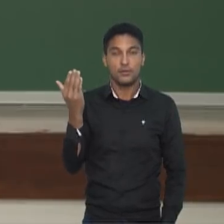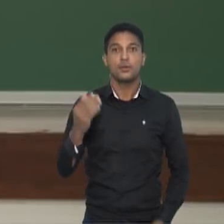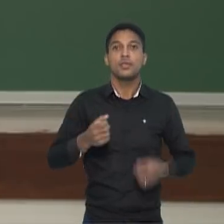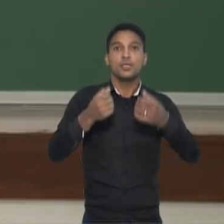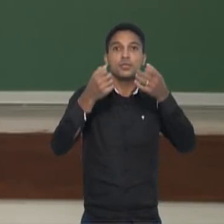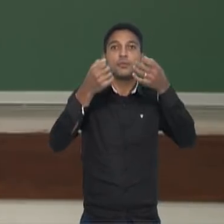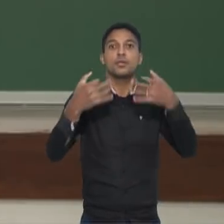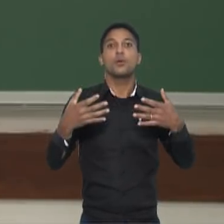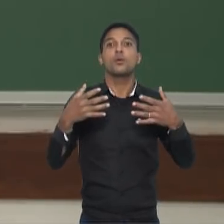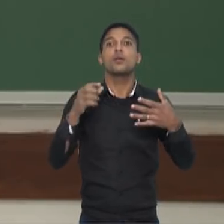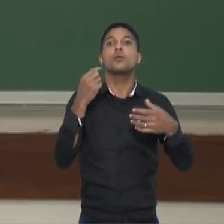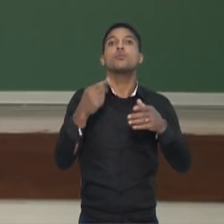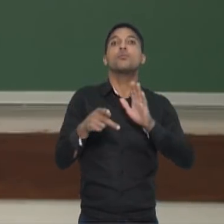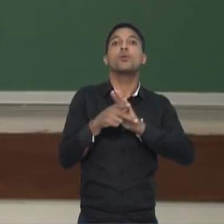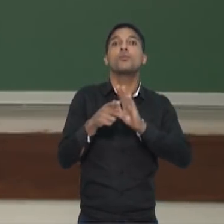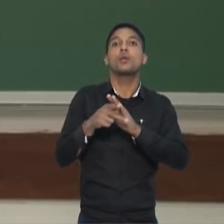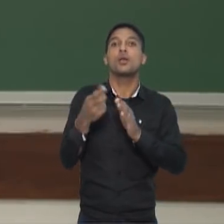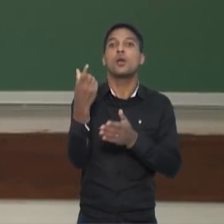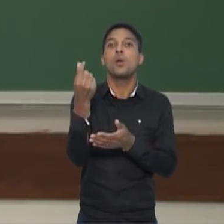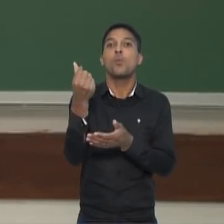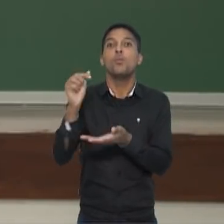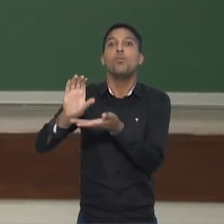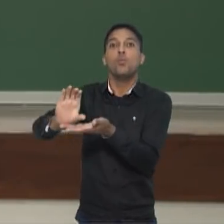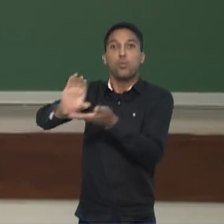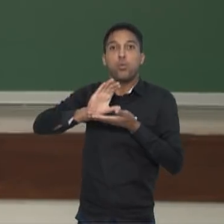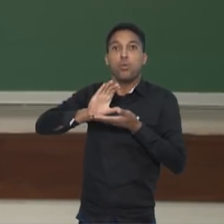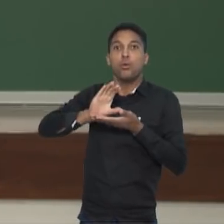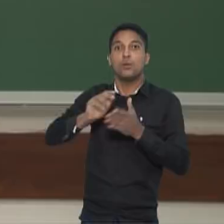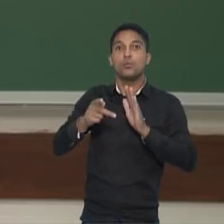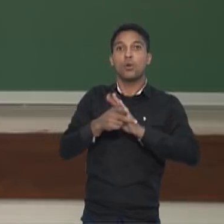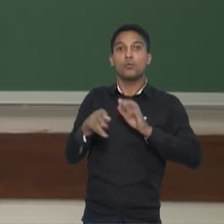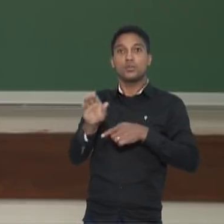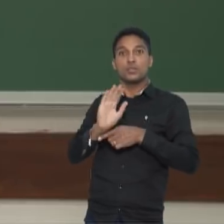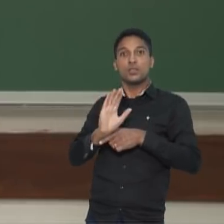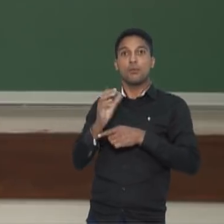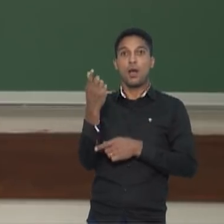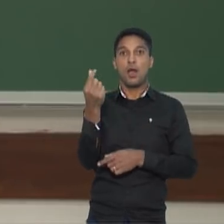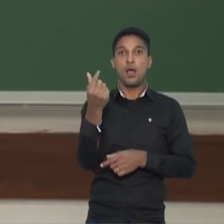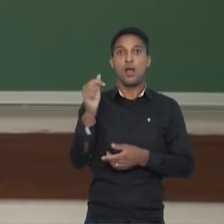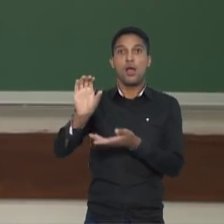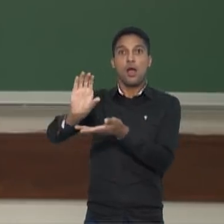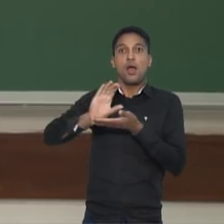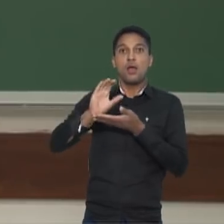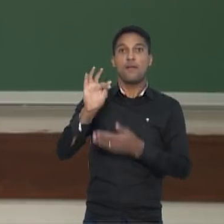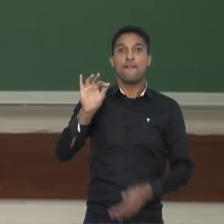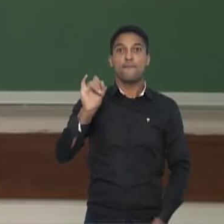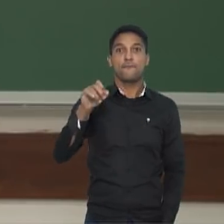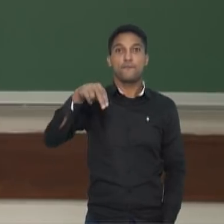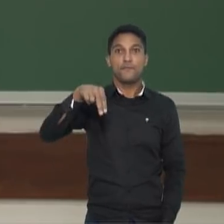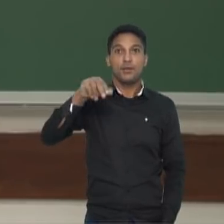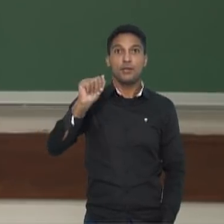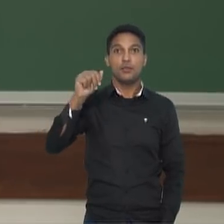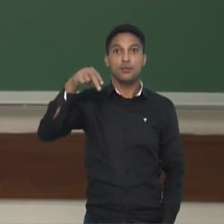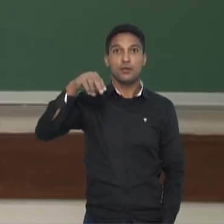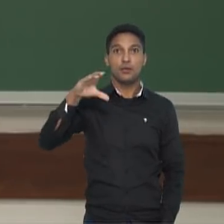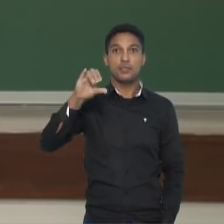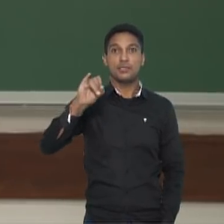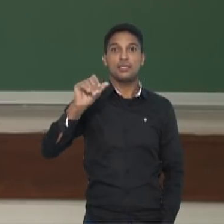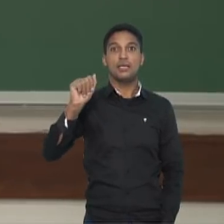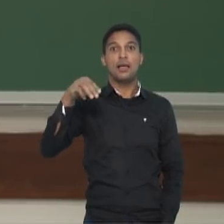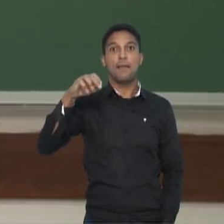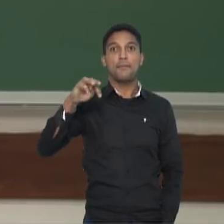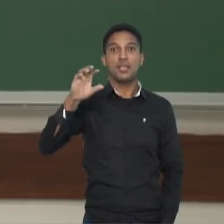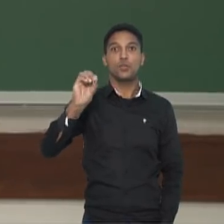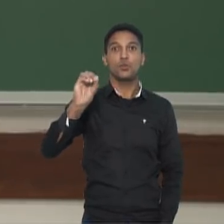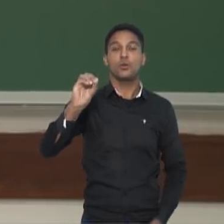questão do financiamento, porque a história da produção do cinema brasileiro está bem ligada ao financiamento, né? Tendo financiamento, ocorre uma